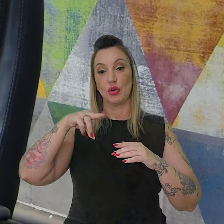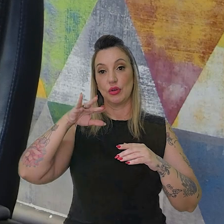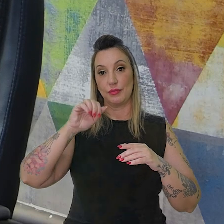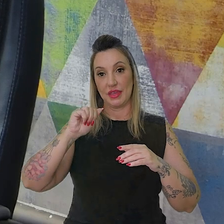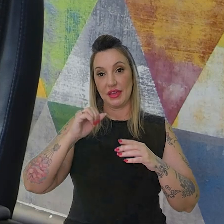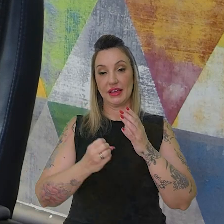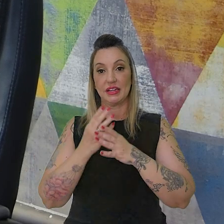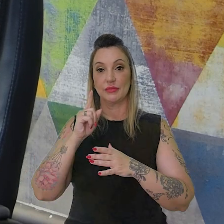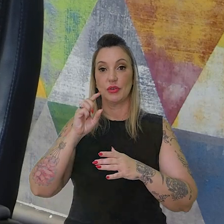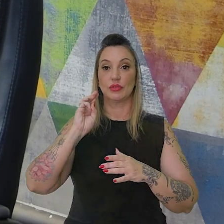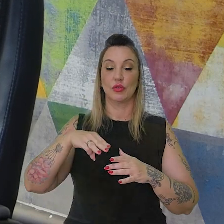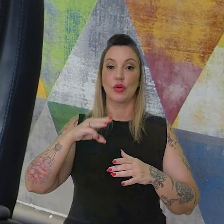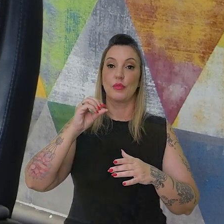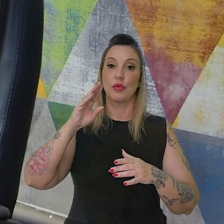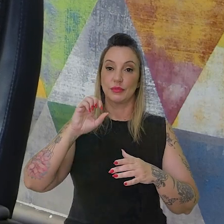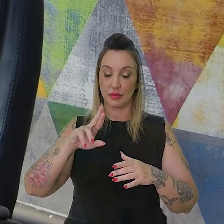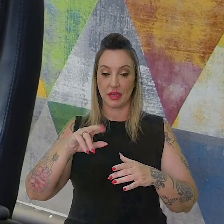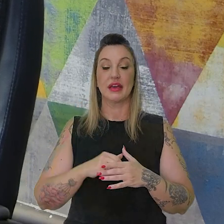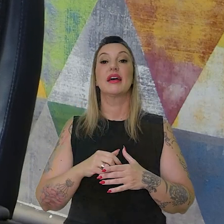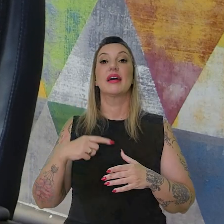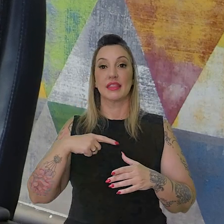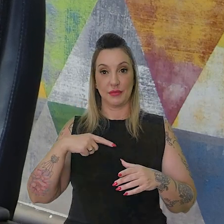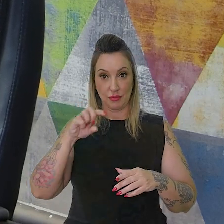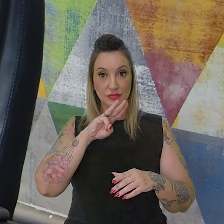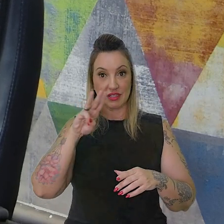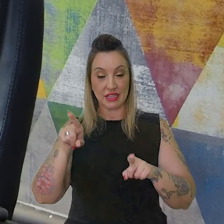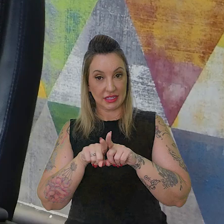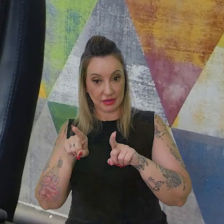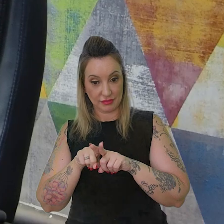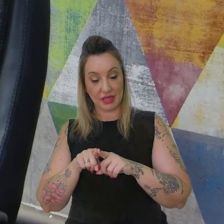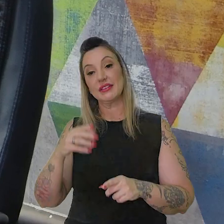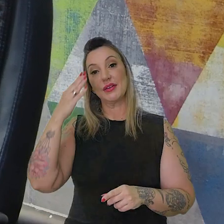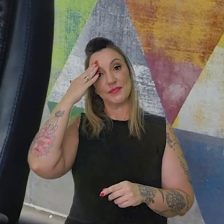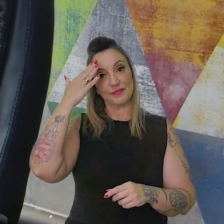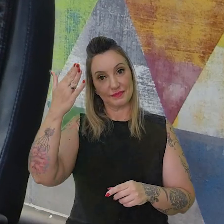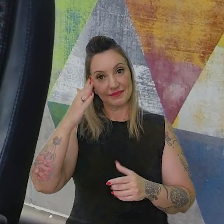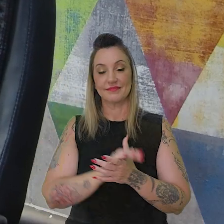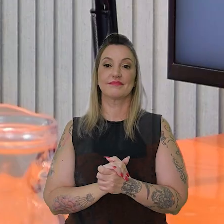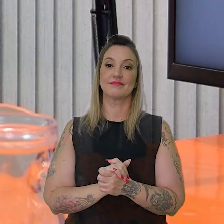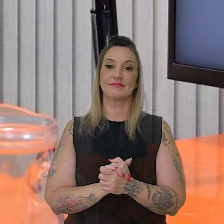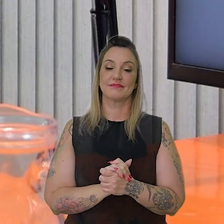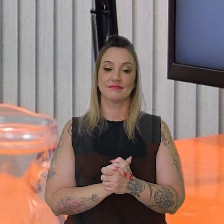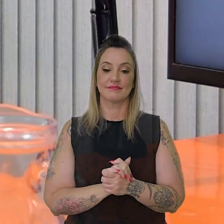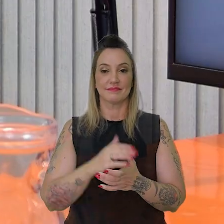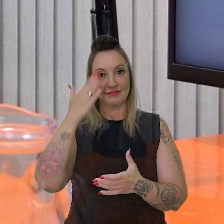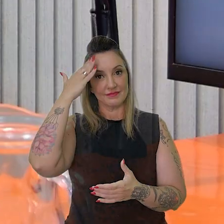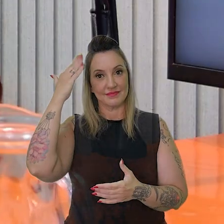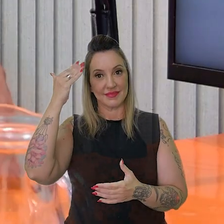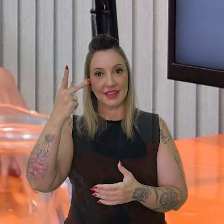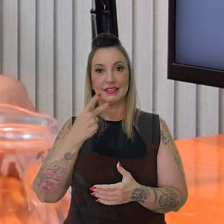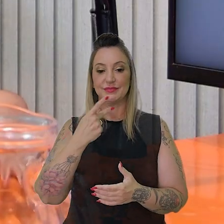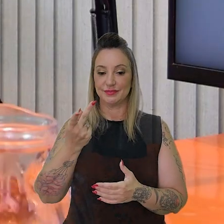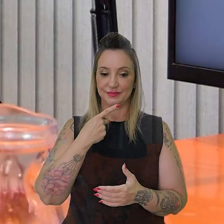criativa.com.br eu também tenho o meu site thí polimen com.br muito obrigada obrigada meu amor